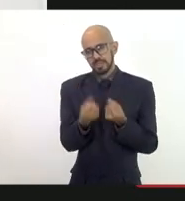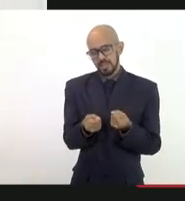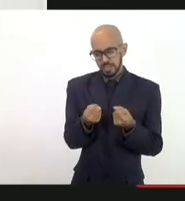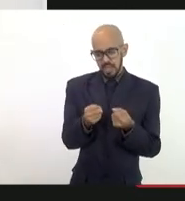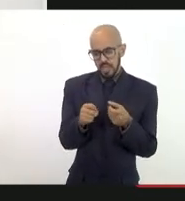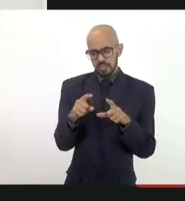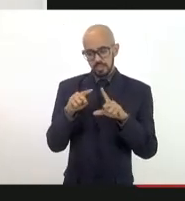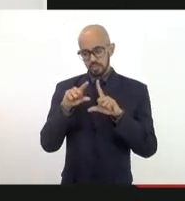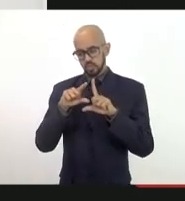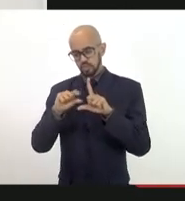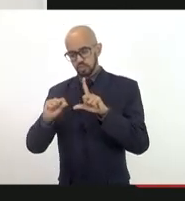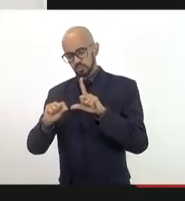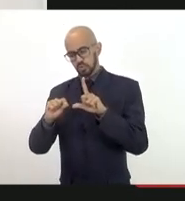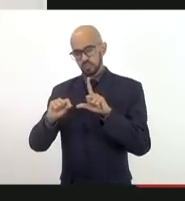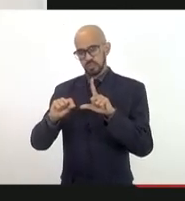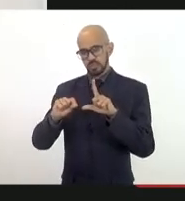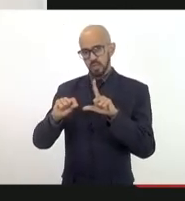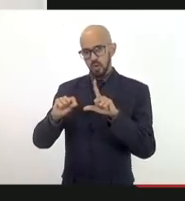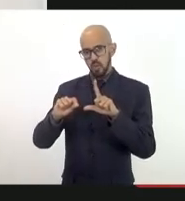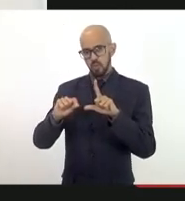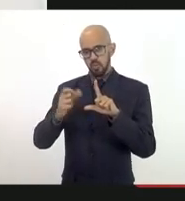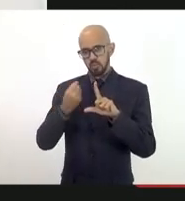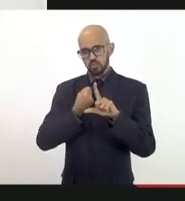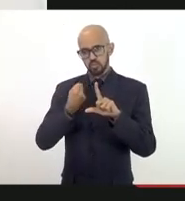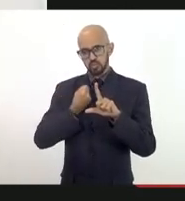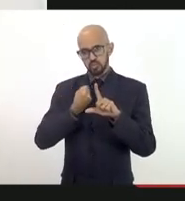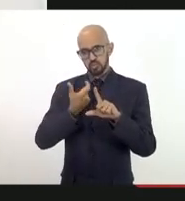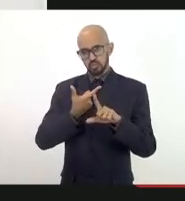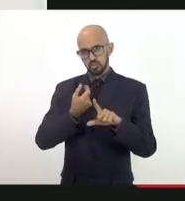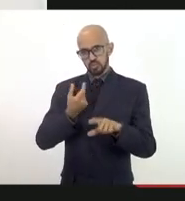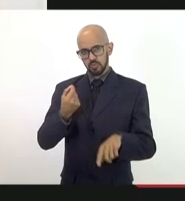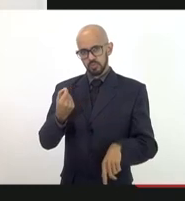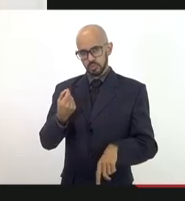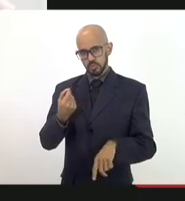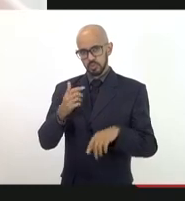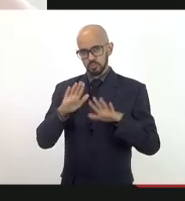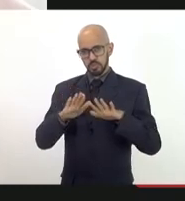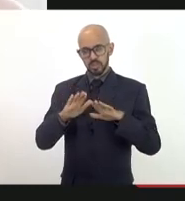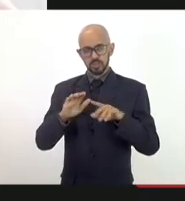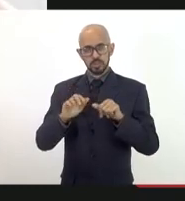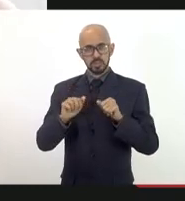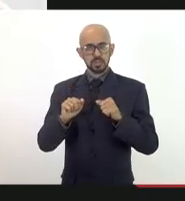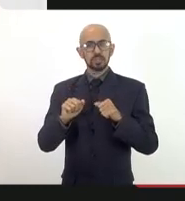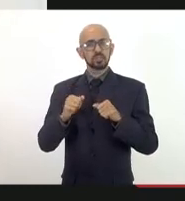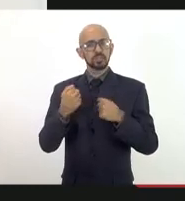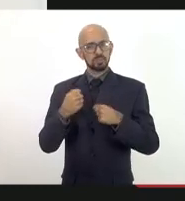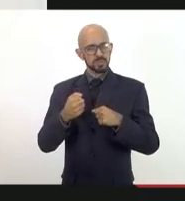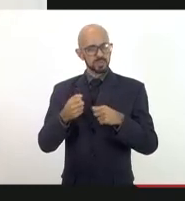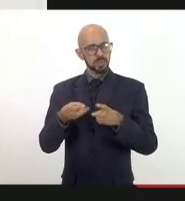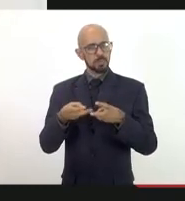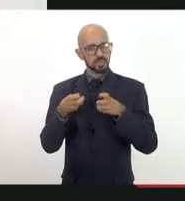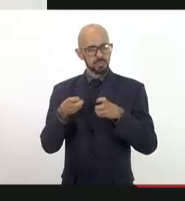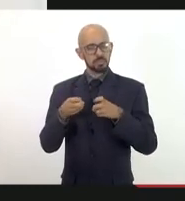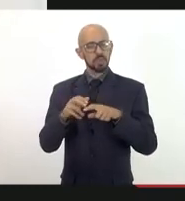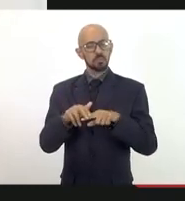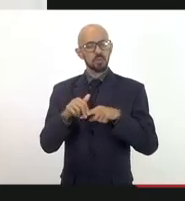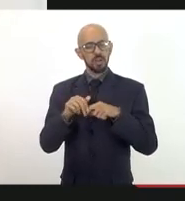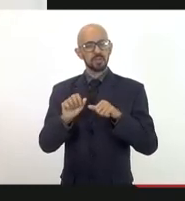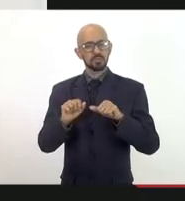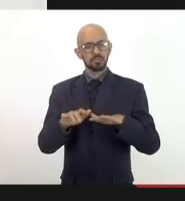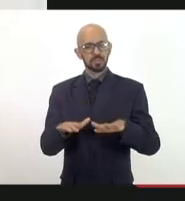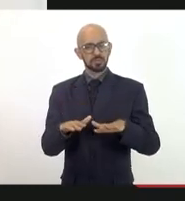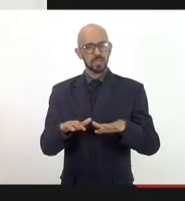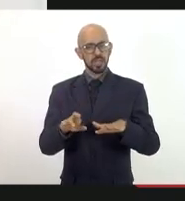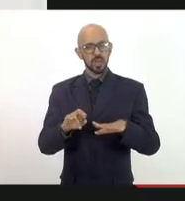falado aqui anteriormente, essa queda dos números de 2020, sem atrelar a essa realidade da pandemia. Assim, não é